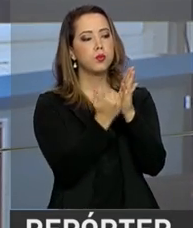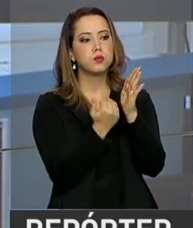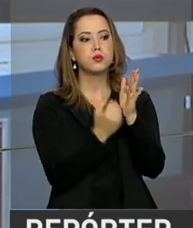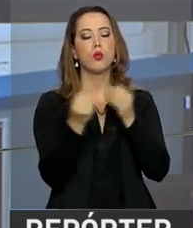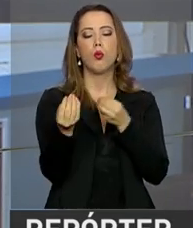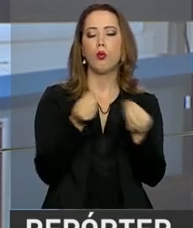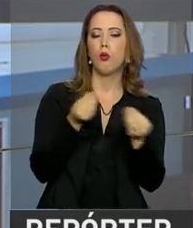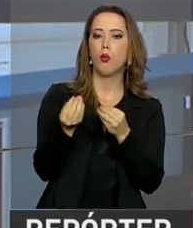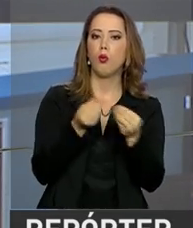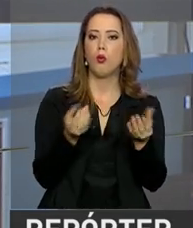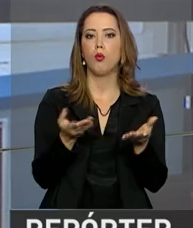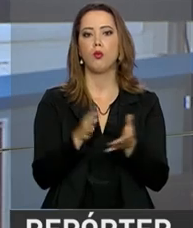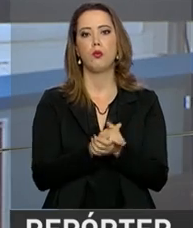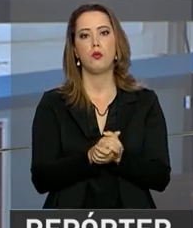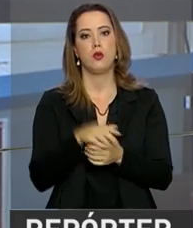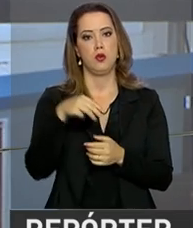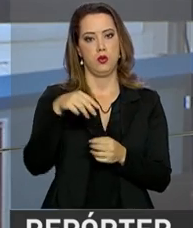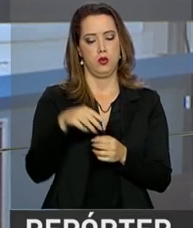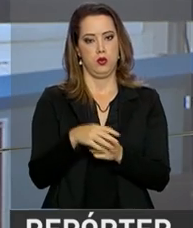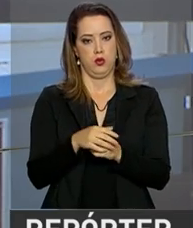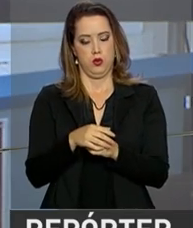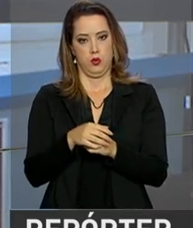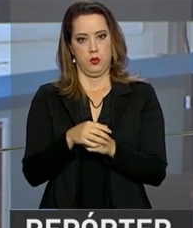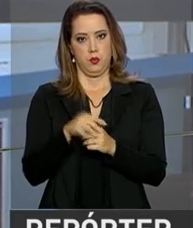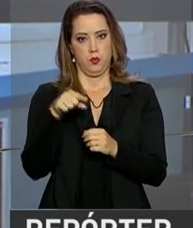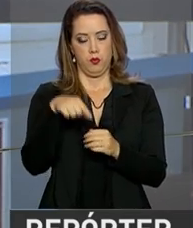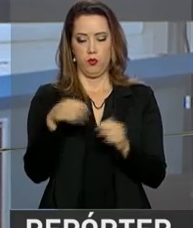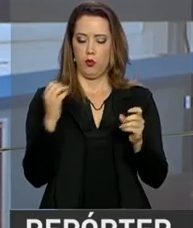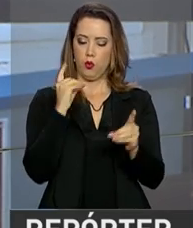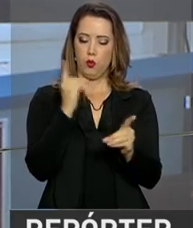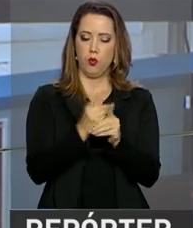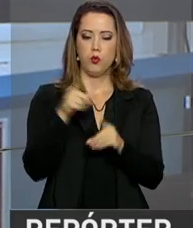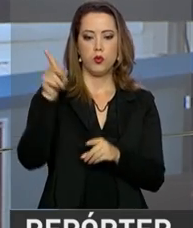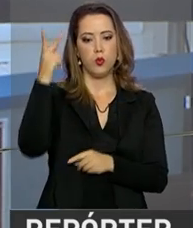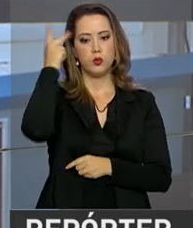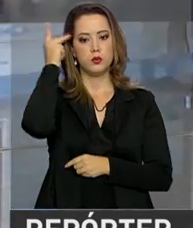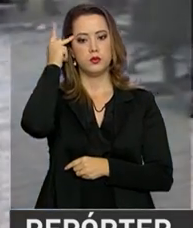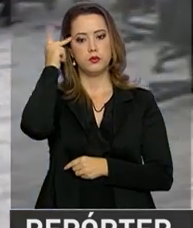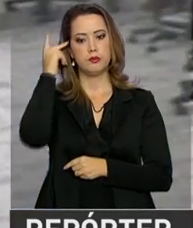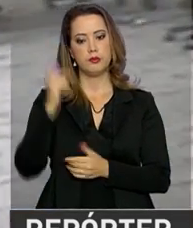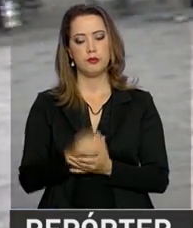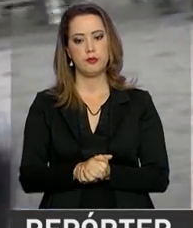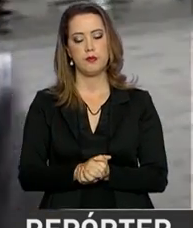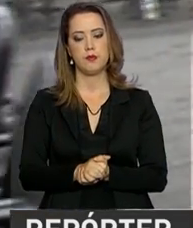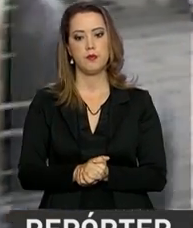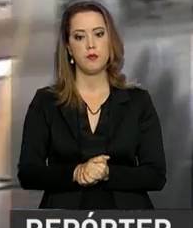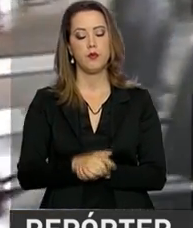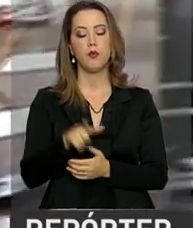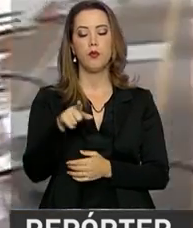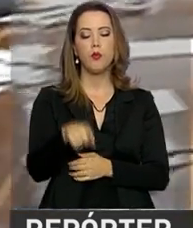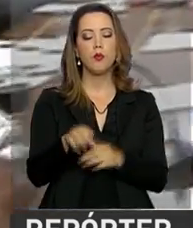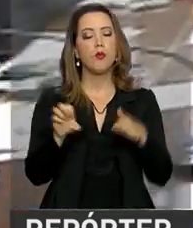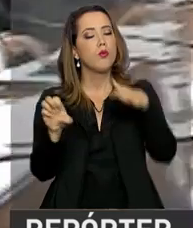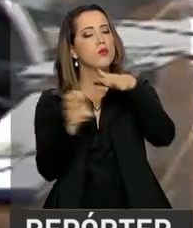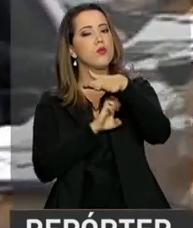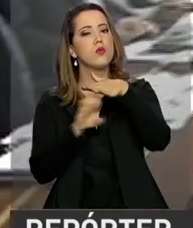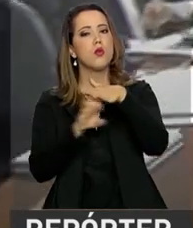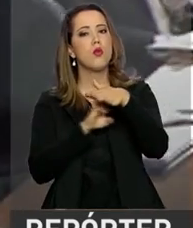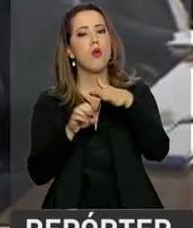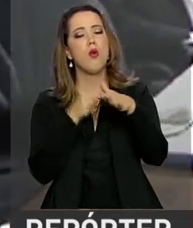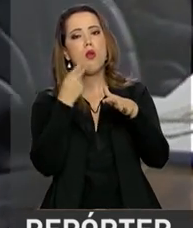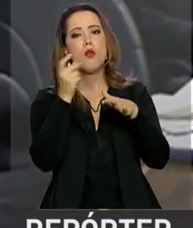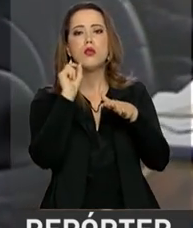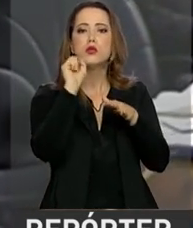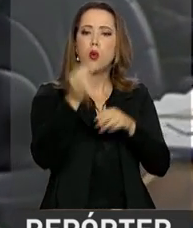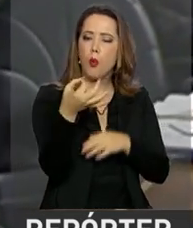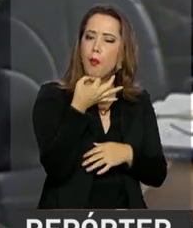pelo secretário do PPI Moreira Franco em um encontro na capital paulista os empresários deram questões